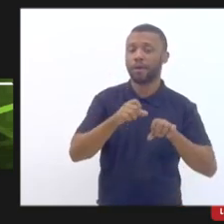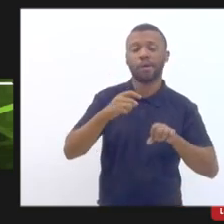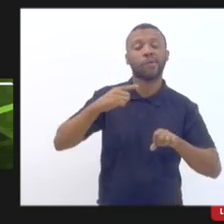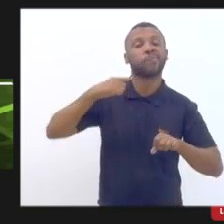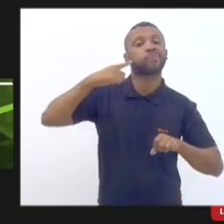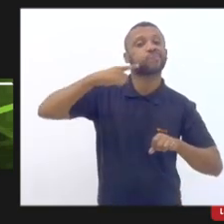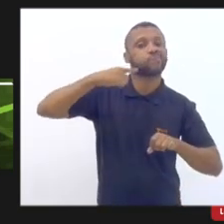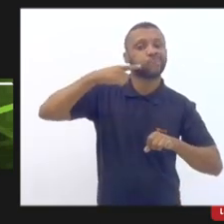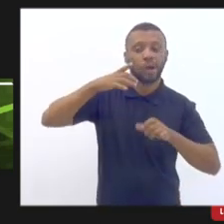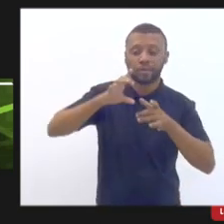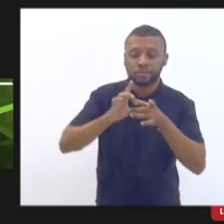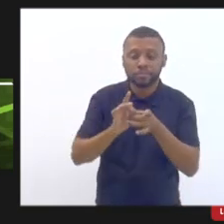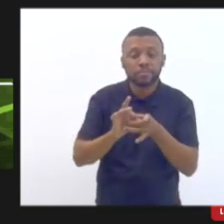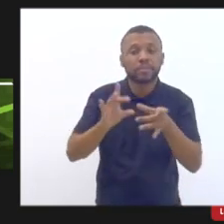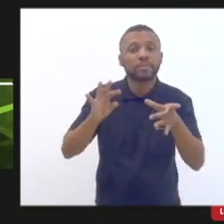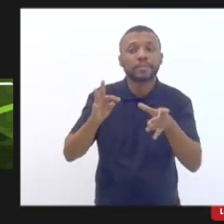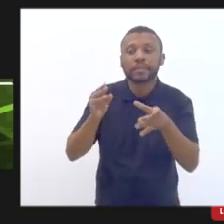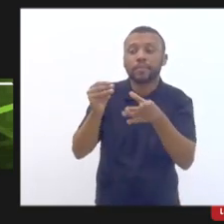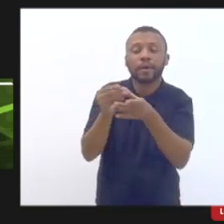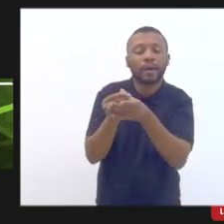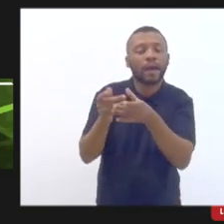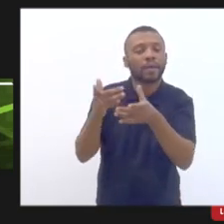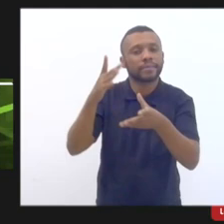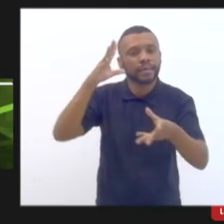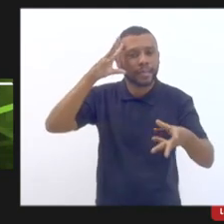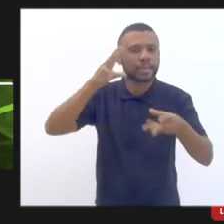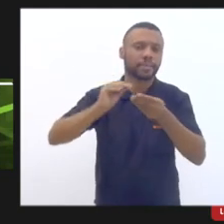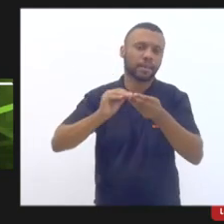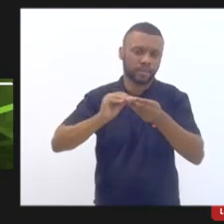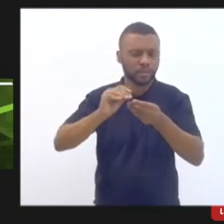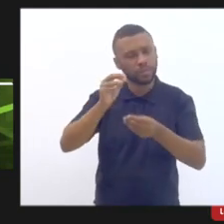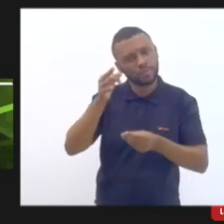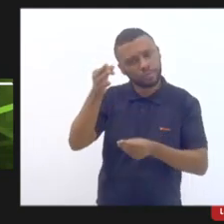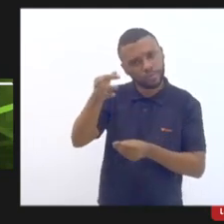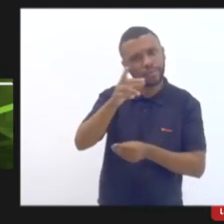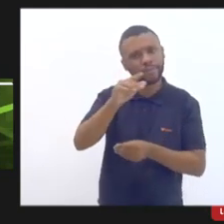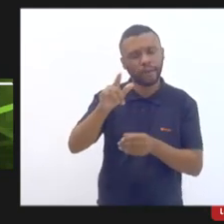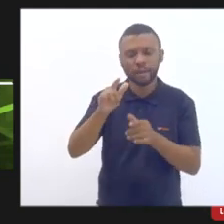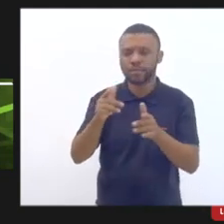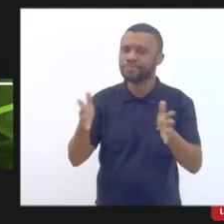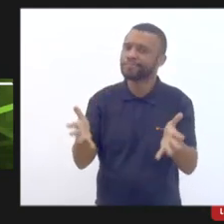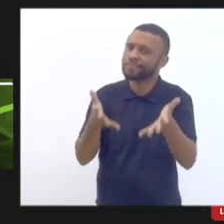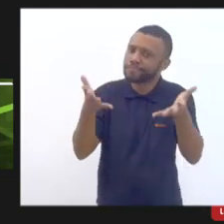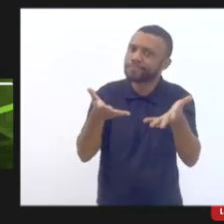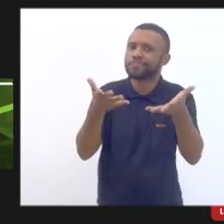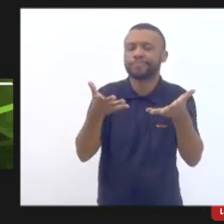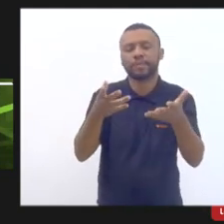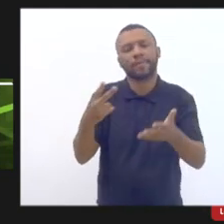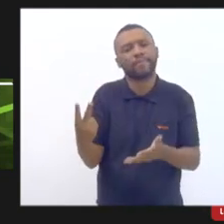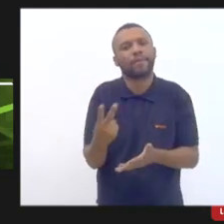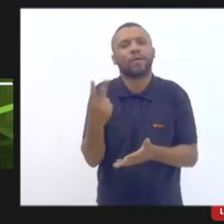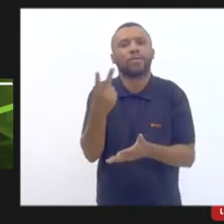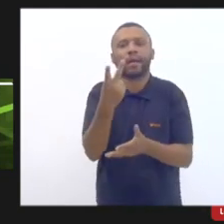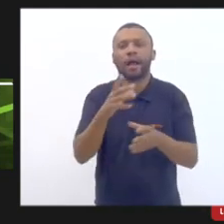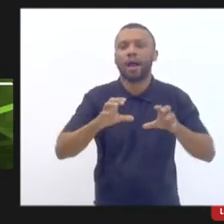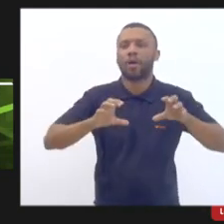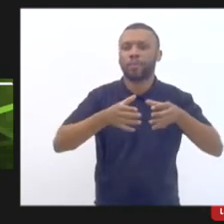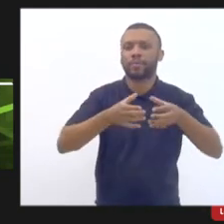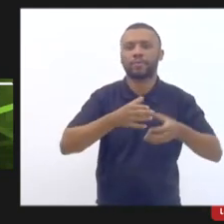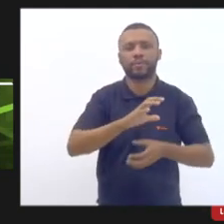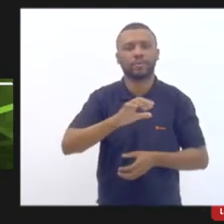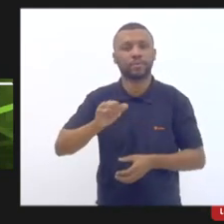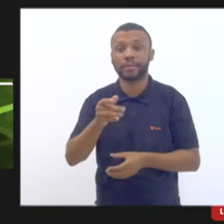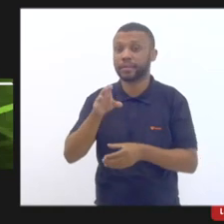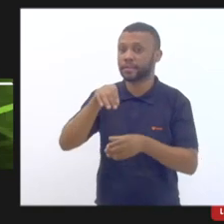um grande democrata. Tenho certeza que irá valorizar e enaltecer cada vez mais a CCJ na